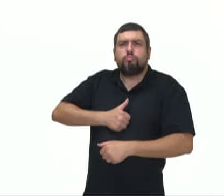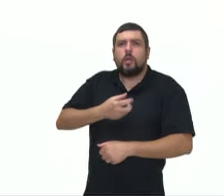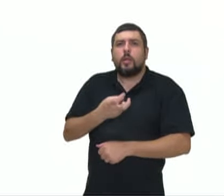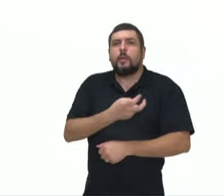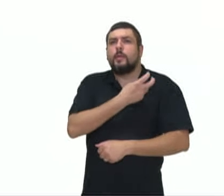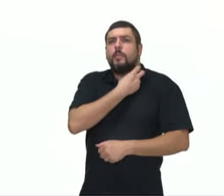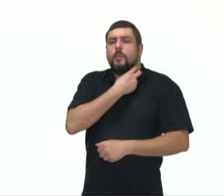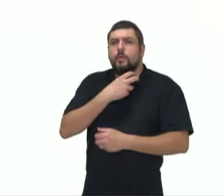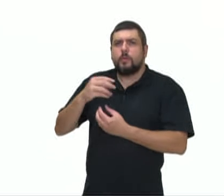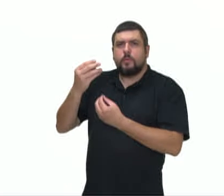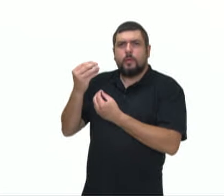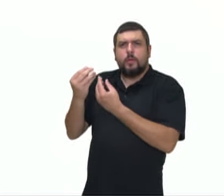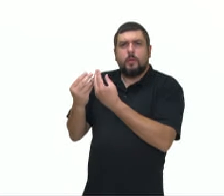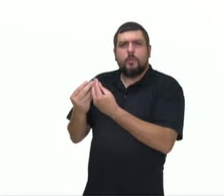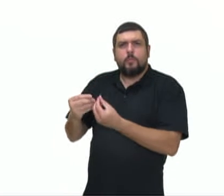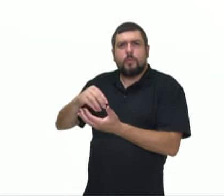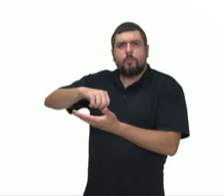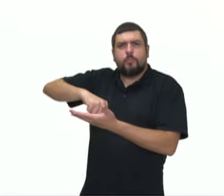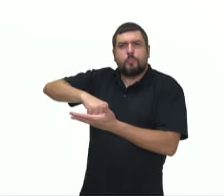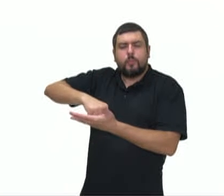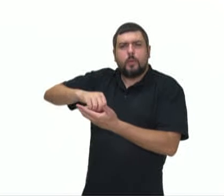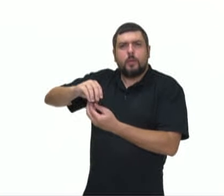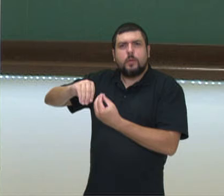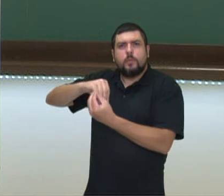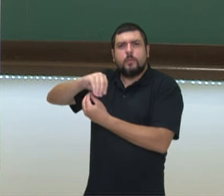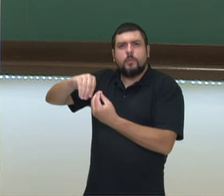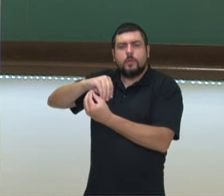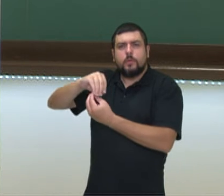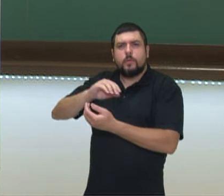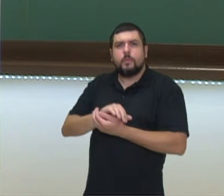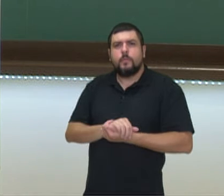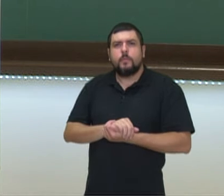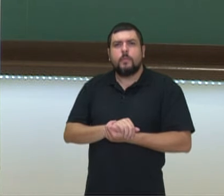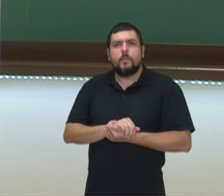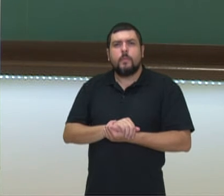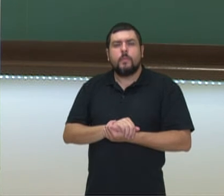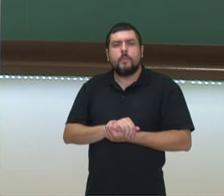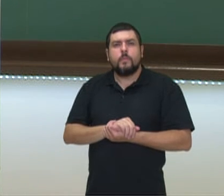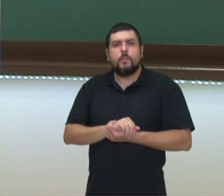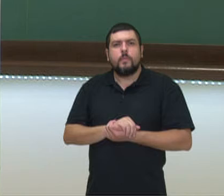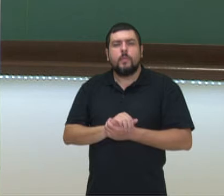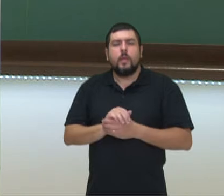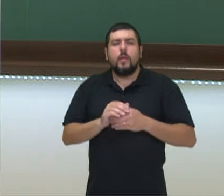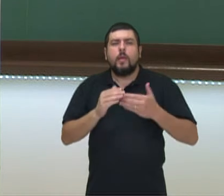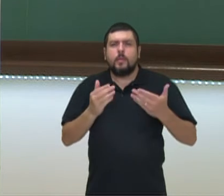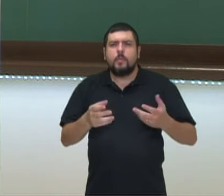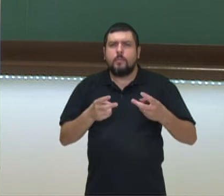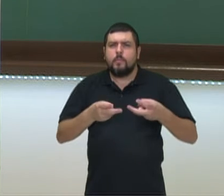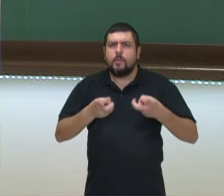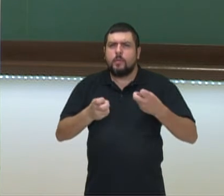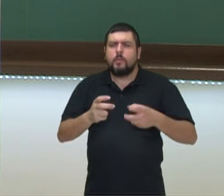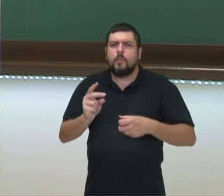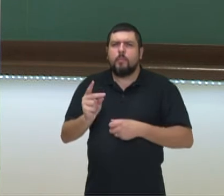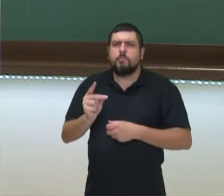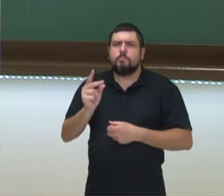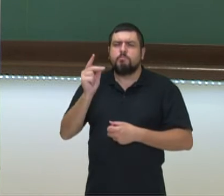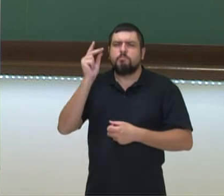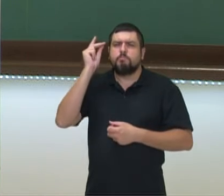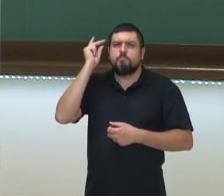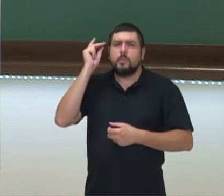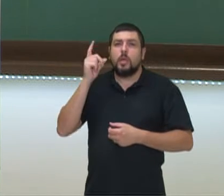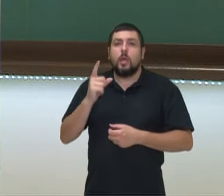animal, cera, né, e resinas vegetais. Então vejam que mesmo de forma primitiva, nós temos